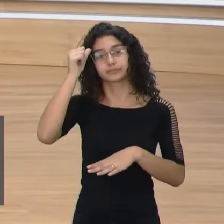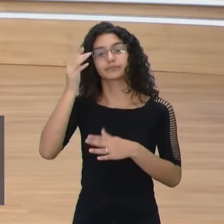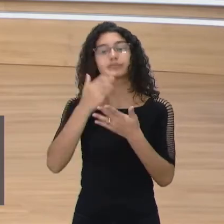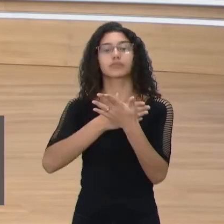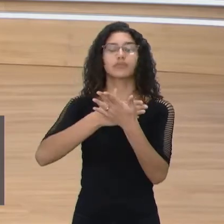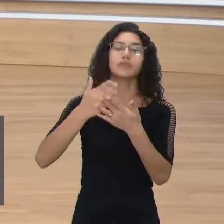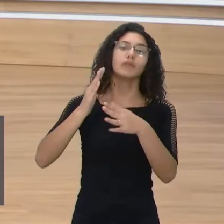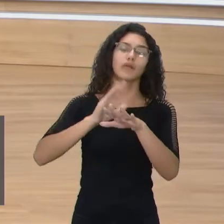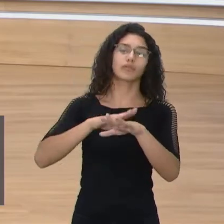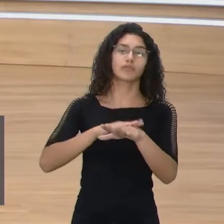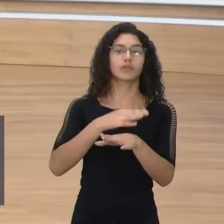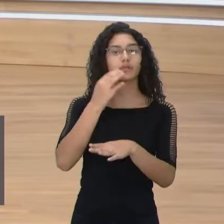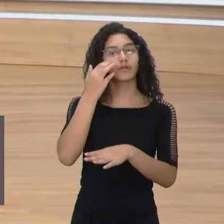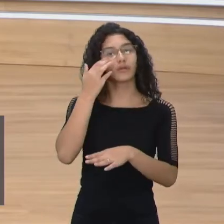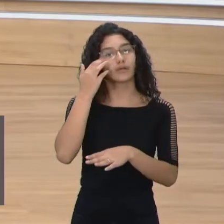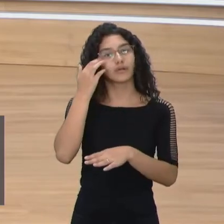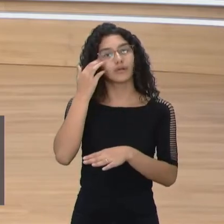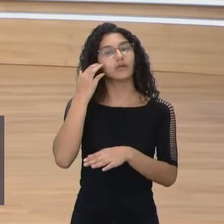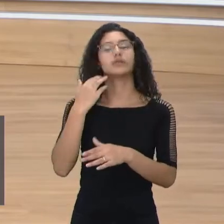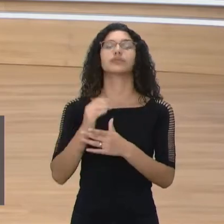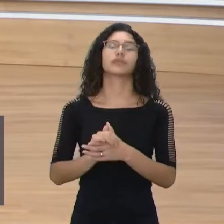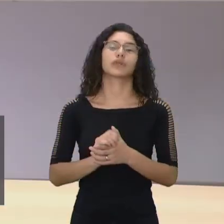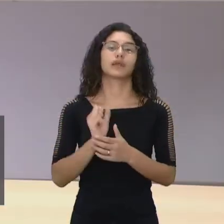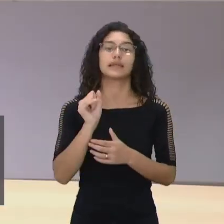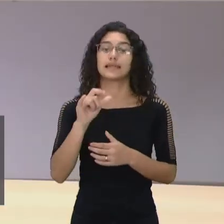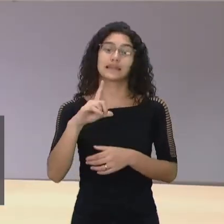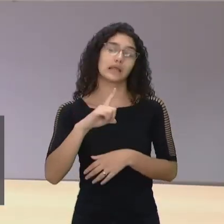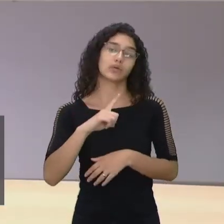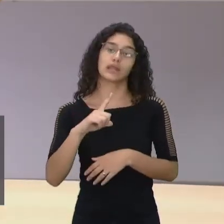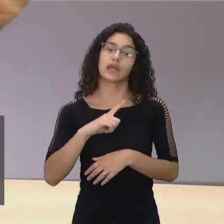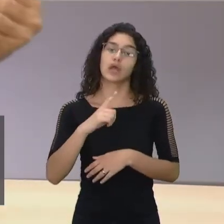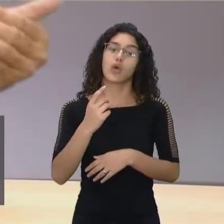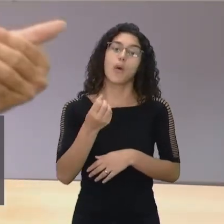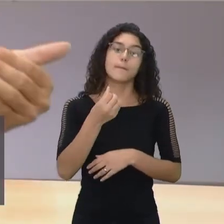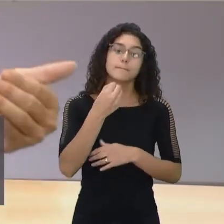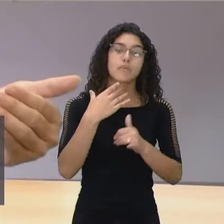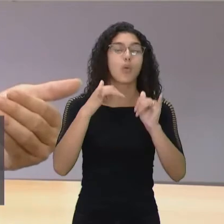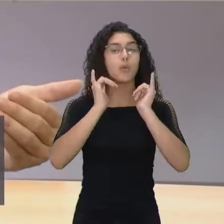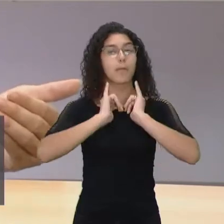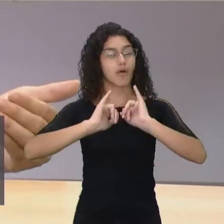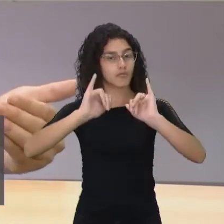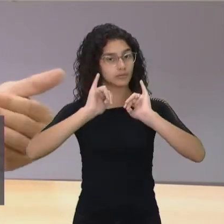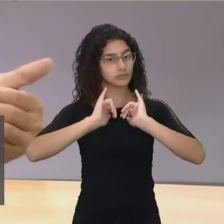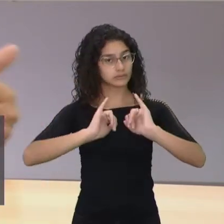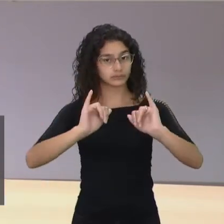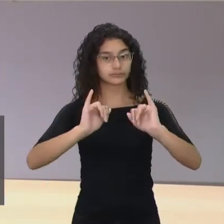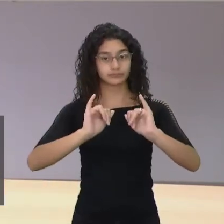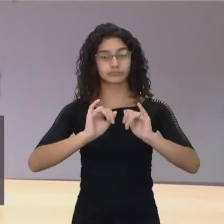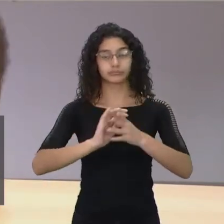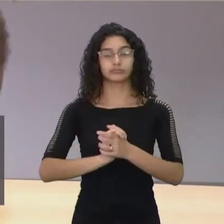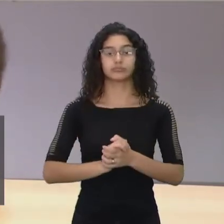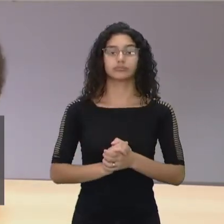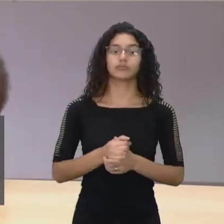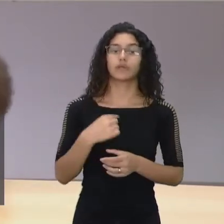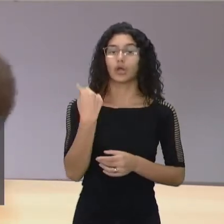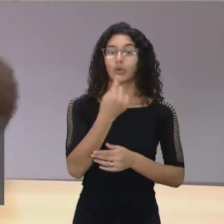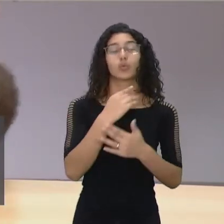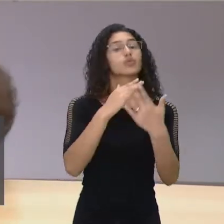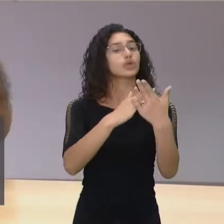trabalhar talentos e criatividade se a gente não tiver boas informações que nos